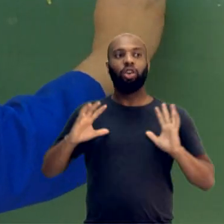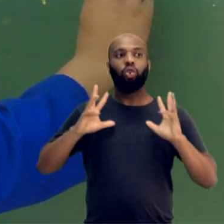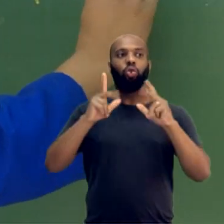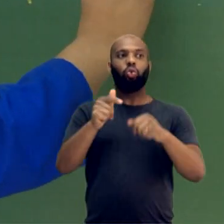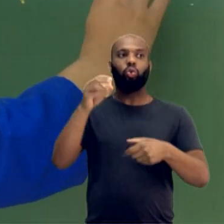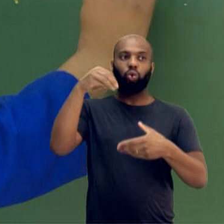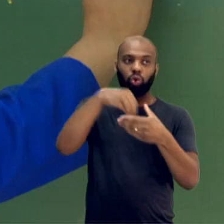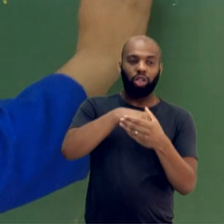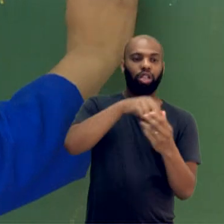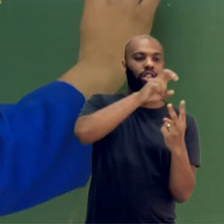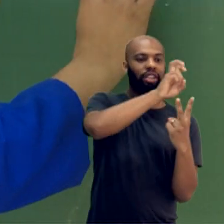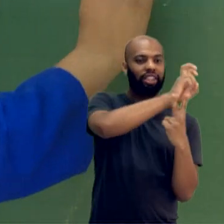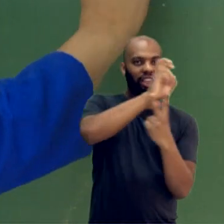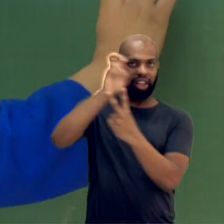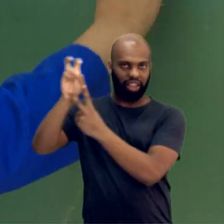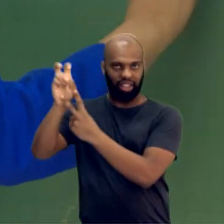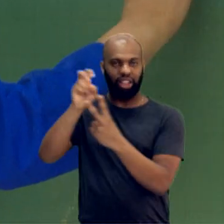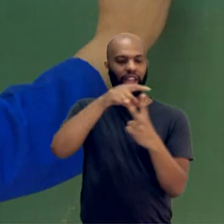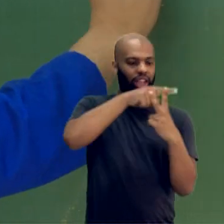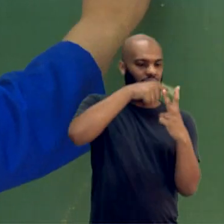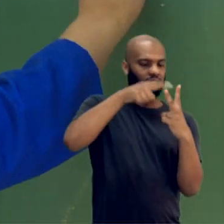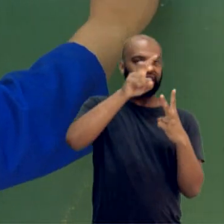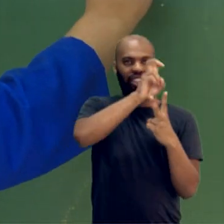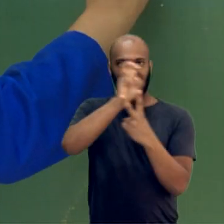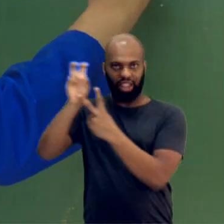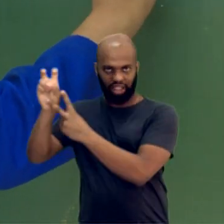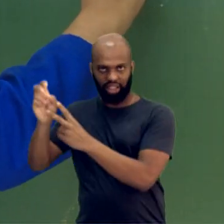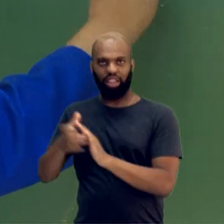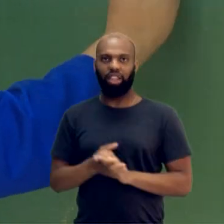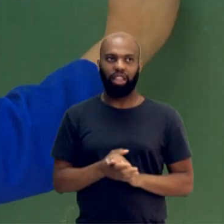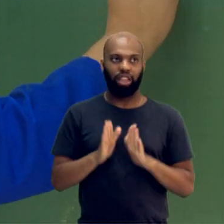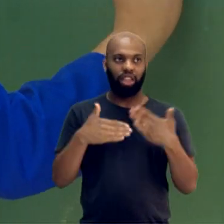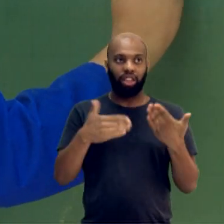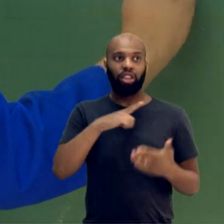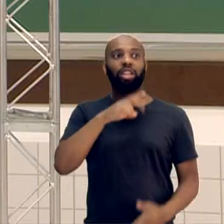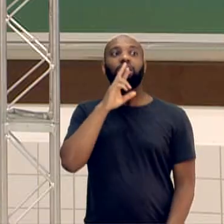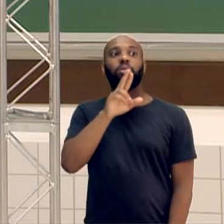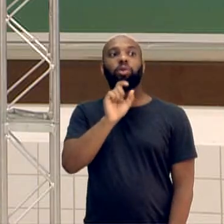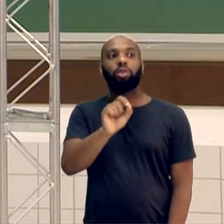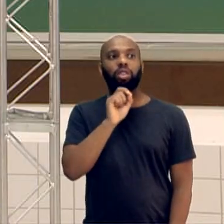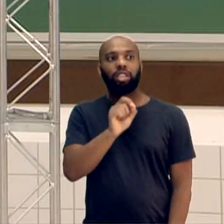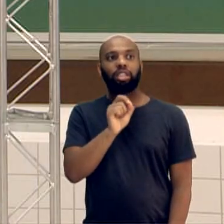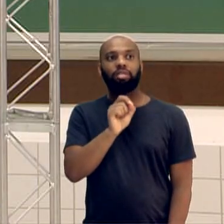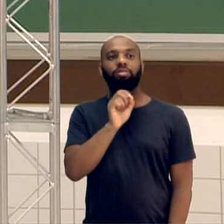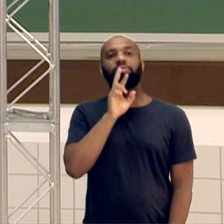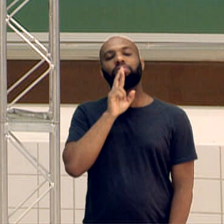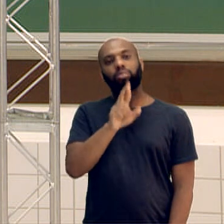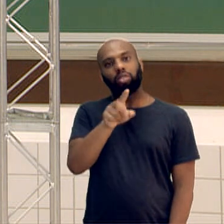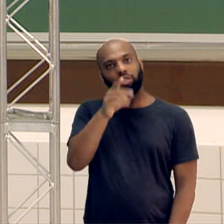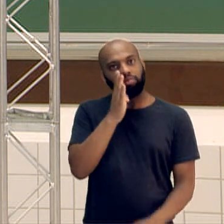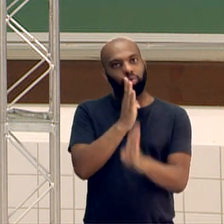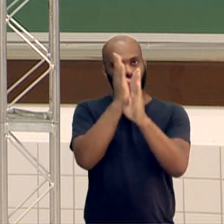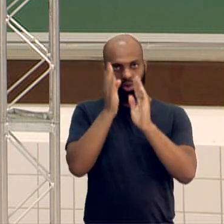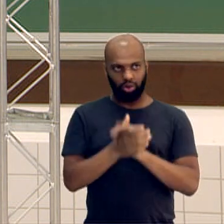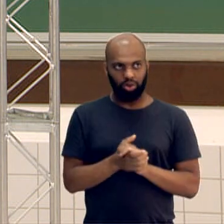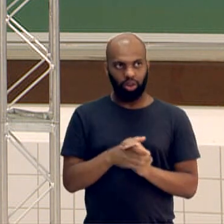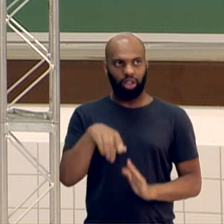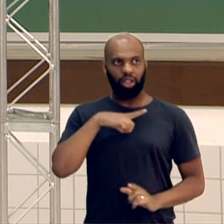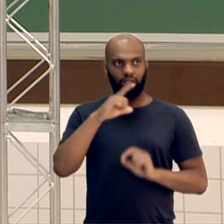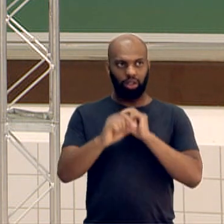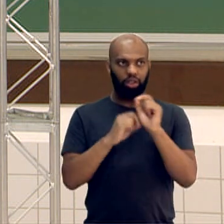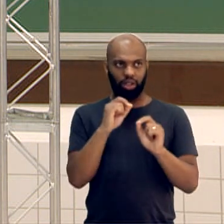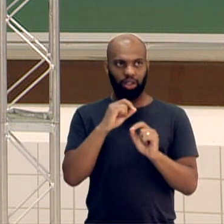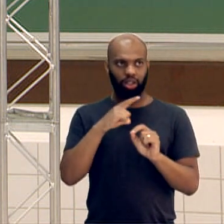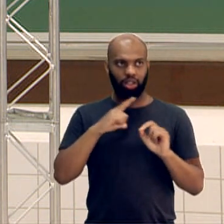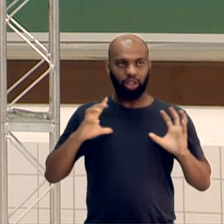na raiz quinta, nós vamos então encontrar o resultado que você determinou. Olha lá, eu tenho